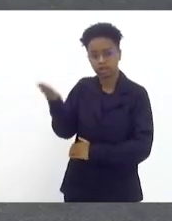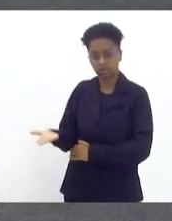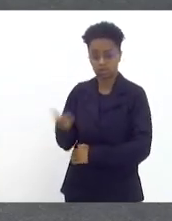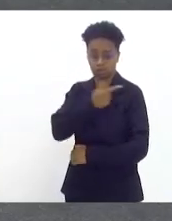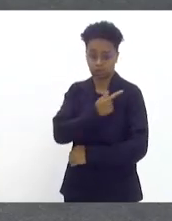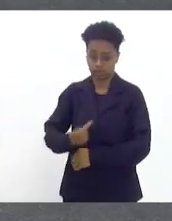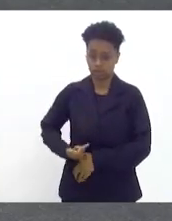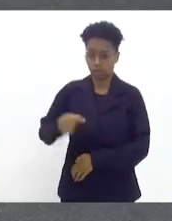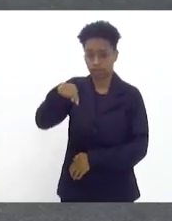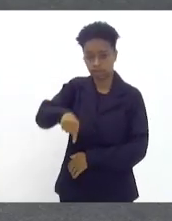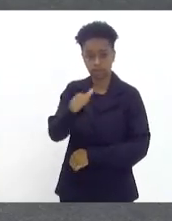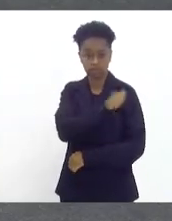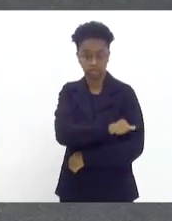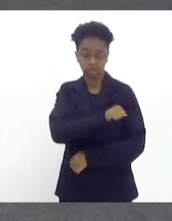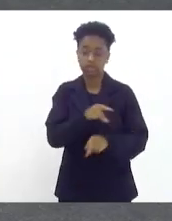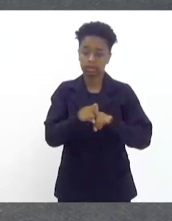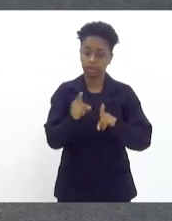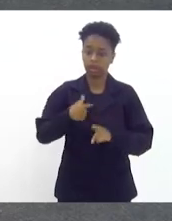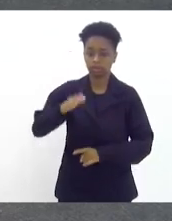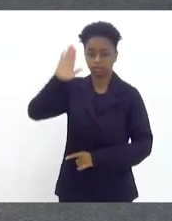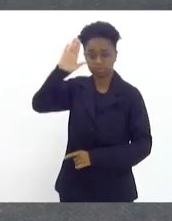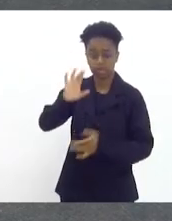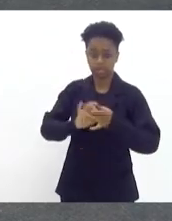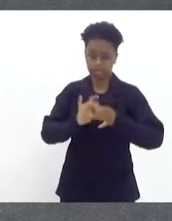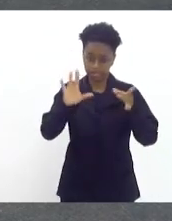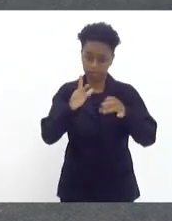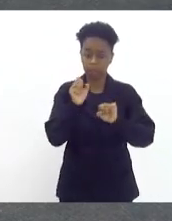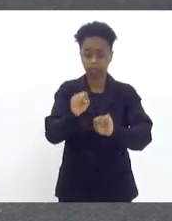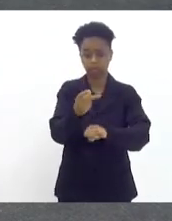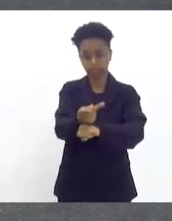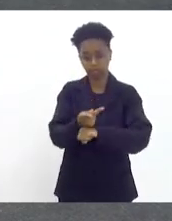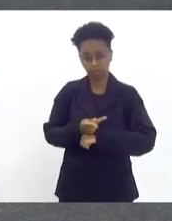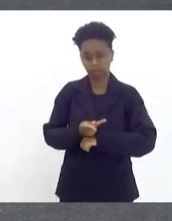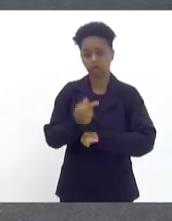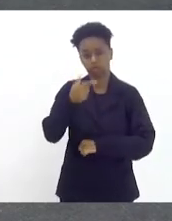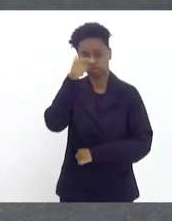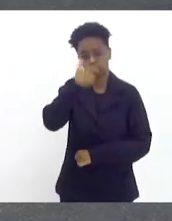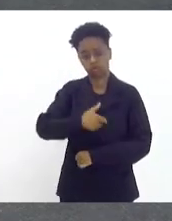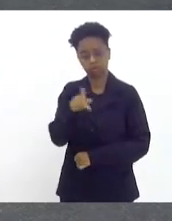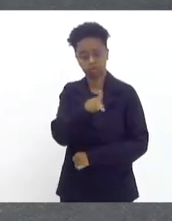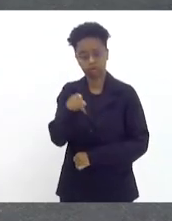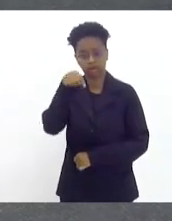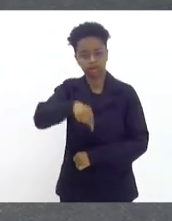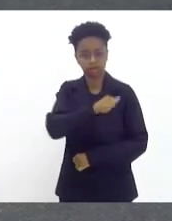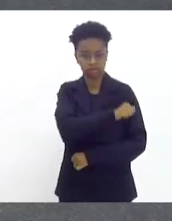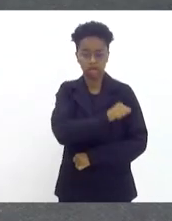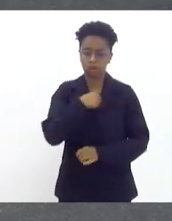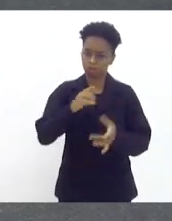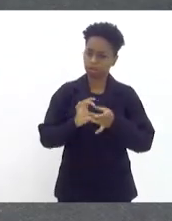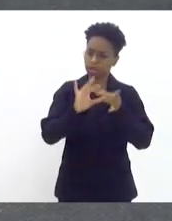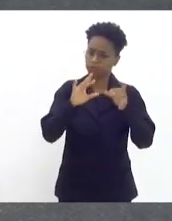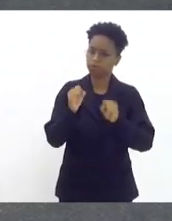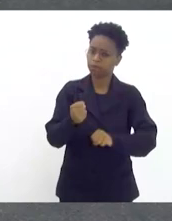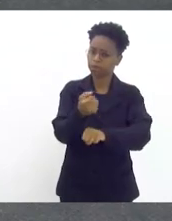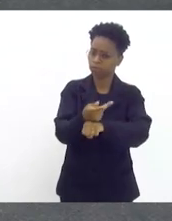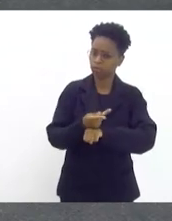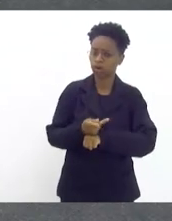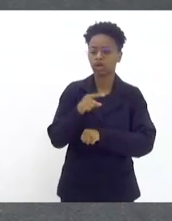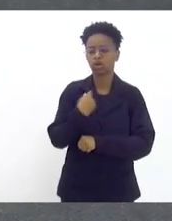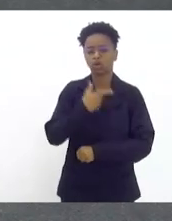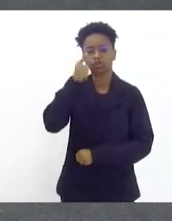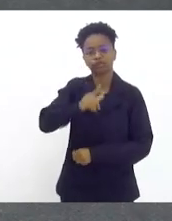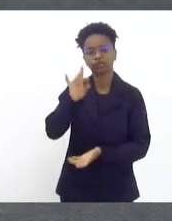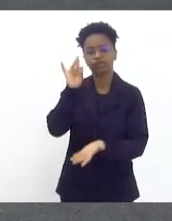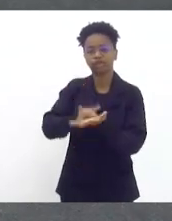do Estado do Rio de Janeiro e coloca a minha mandata mandato de uma professora do Estado do Rio de Janeiro a disposição para que o piso seja